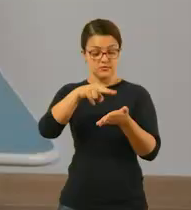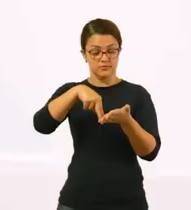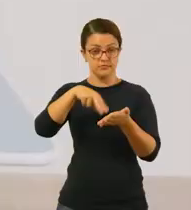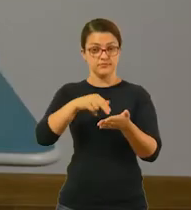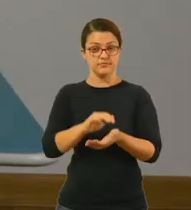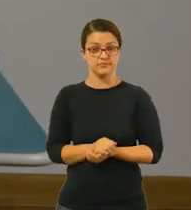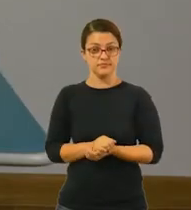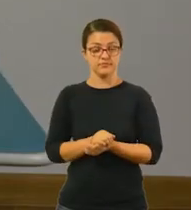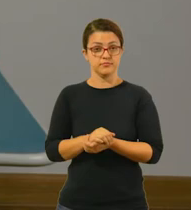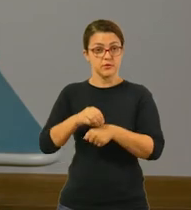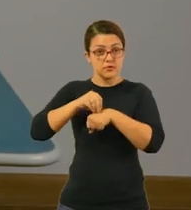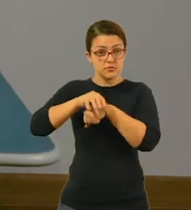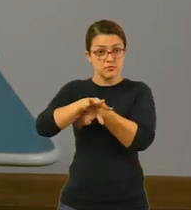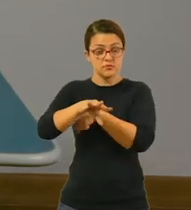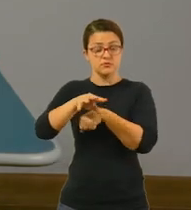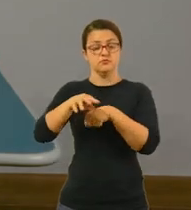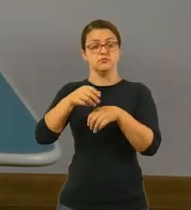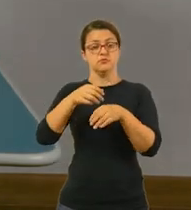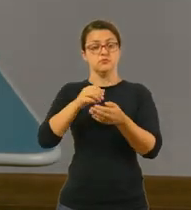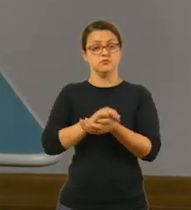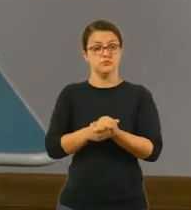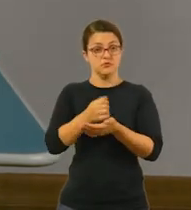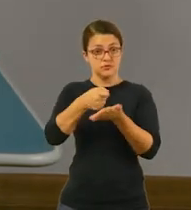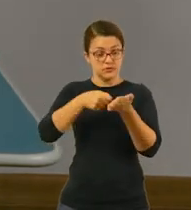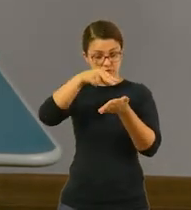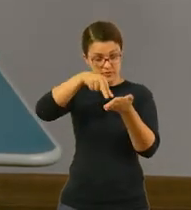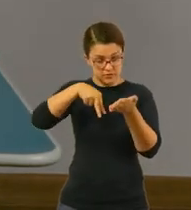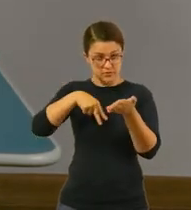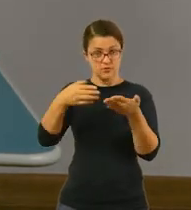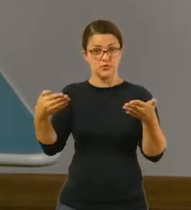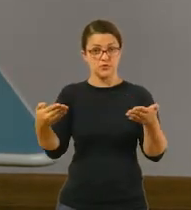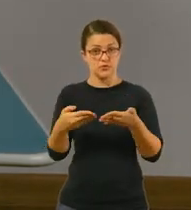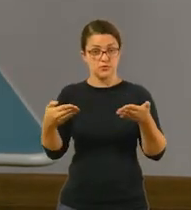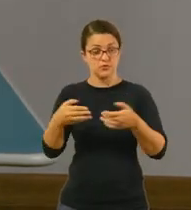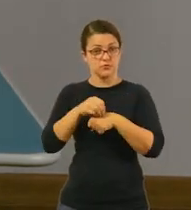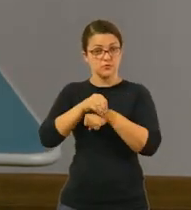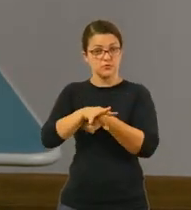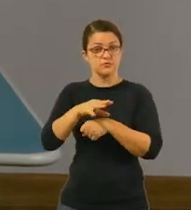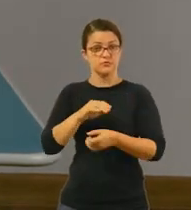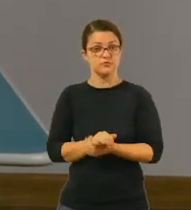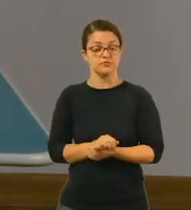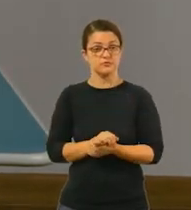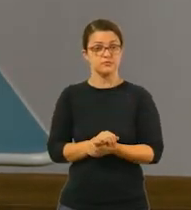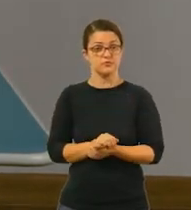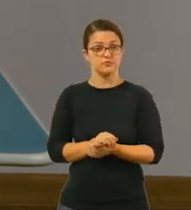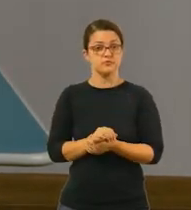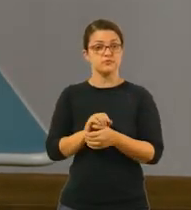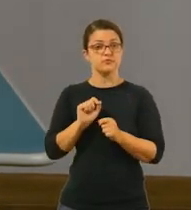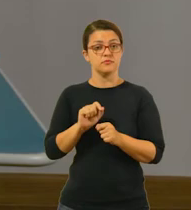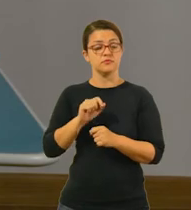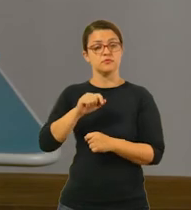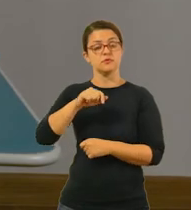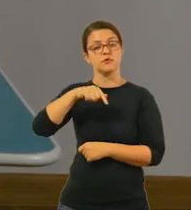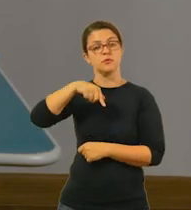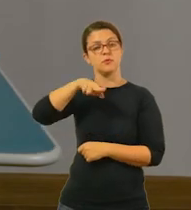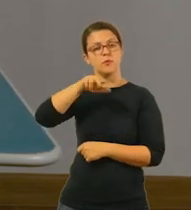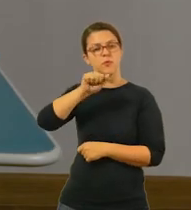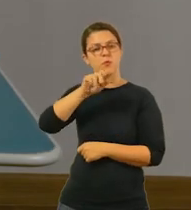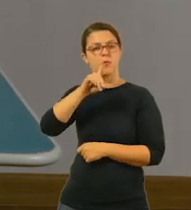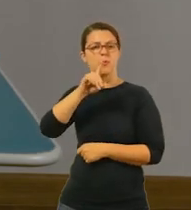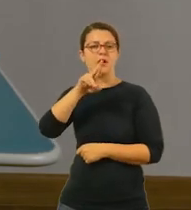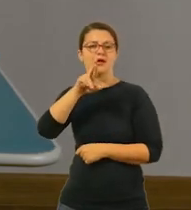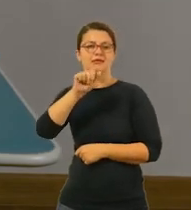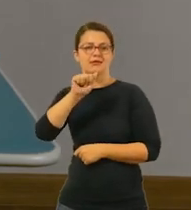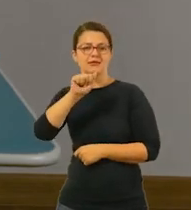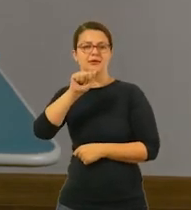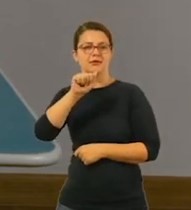também. Vamos para a sugestão de atividade de leitura de hoje. Hoje a sugestão é uma quadra popular.